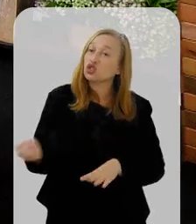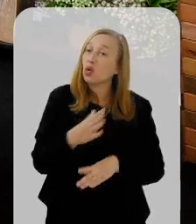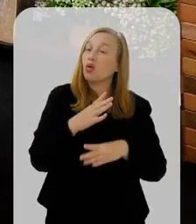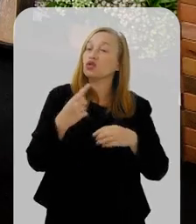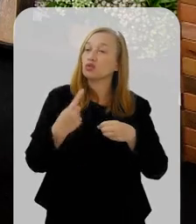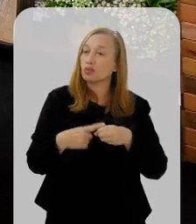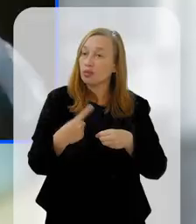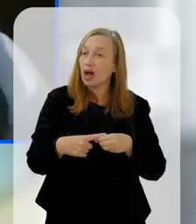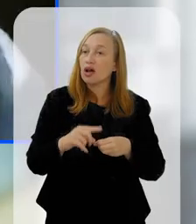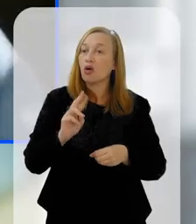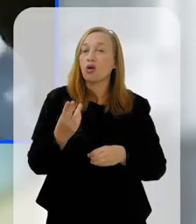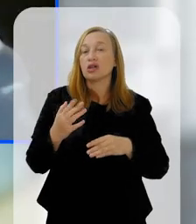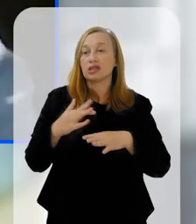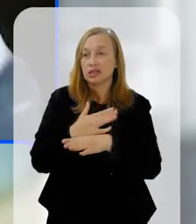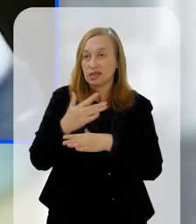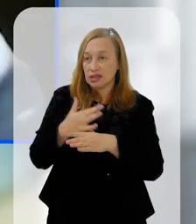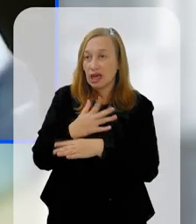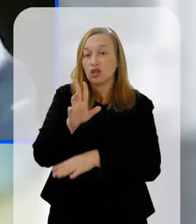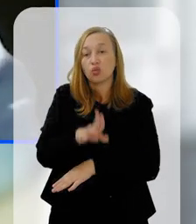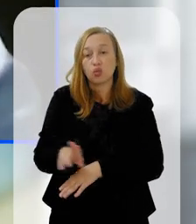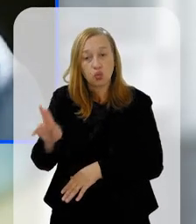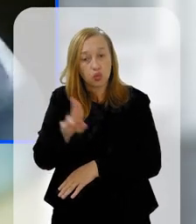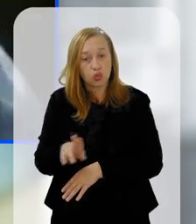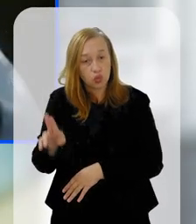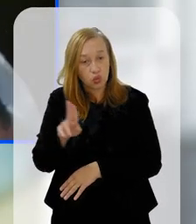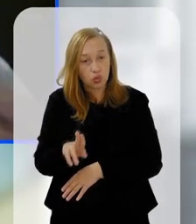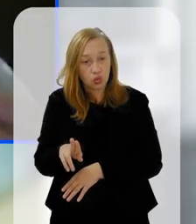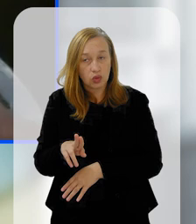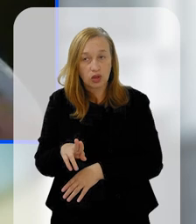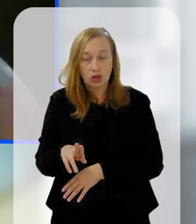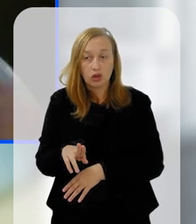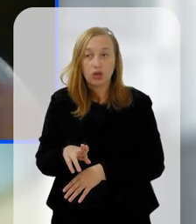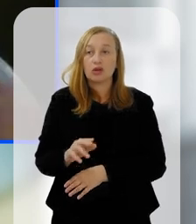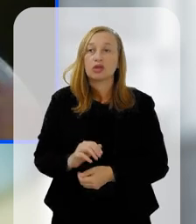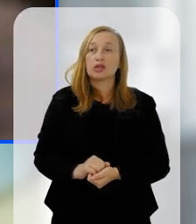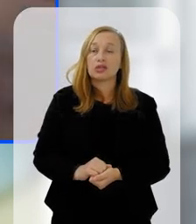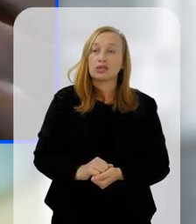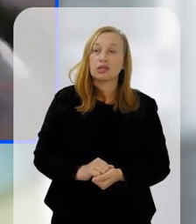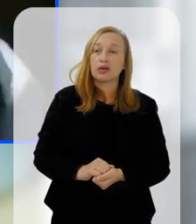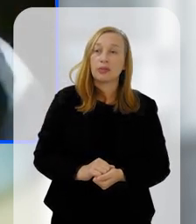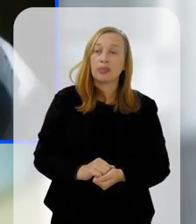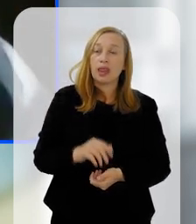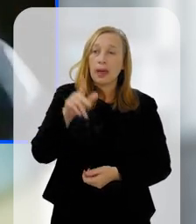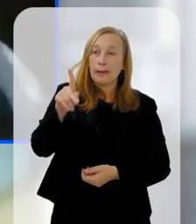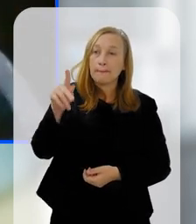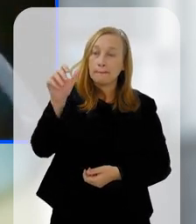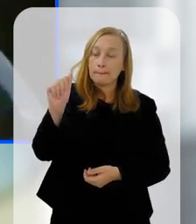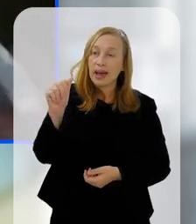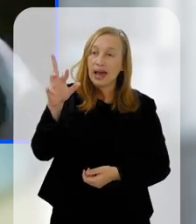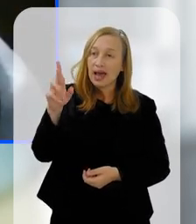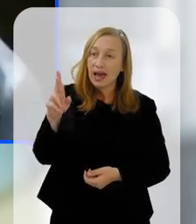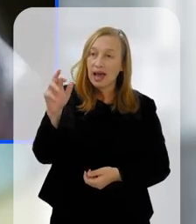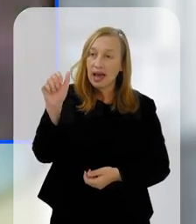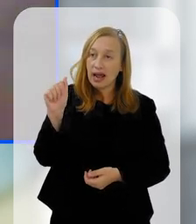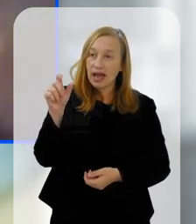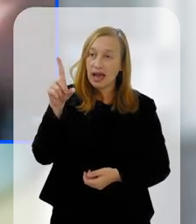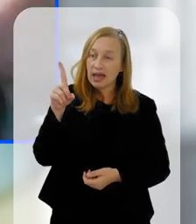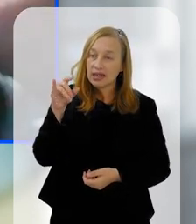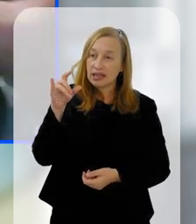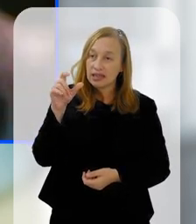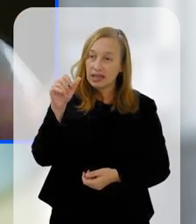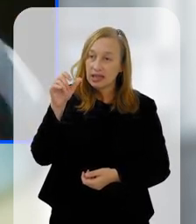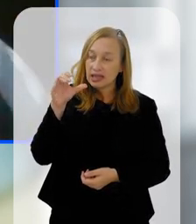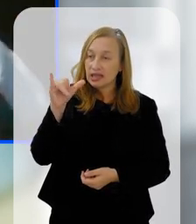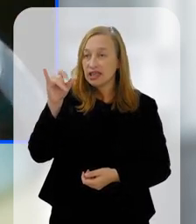complexo. Agora, novos bairros ou novas cidades, usar esses novos paradigmas para o